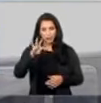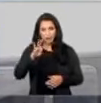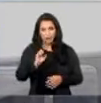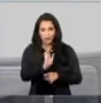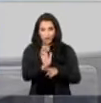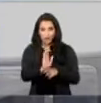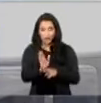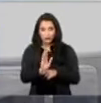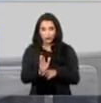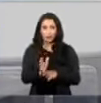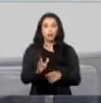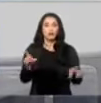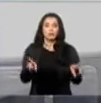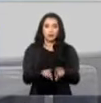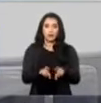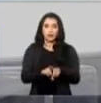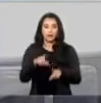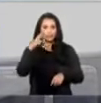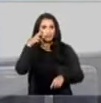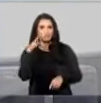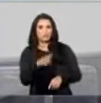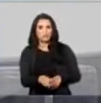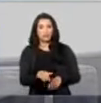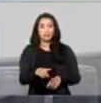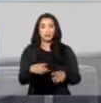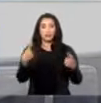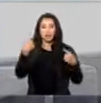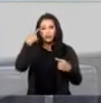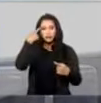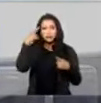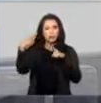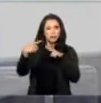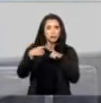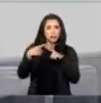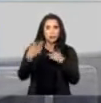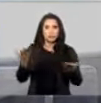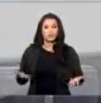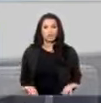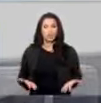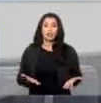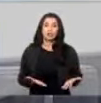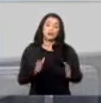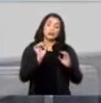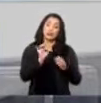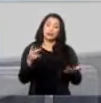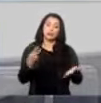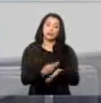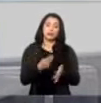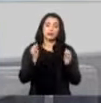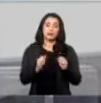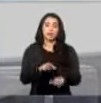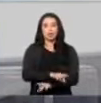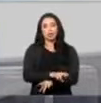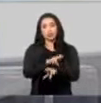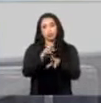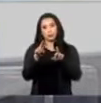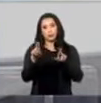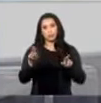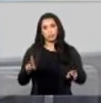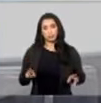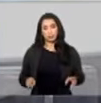Brasil, porque se viram na tela. E isso só pode ser garantido quando a gente tenha a mais absoluta diversidade